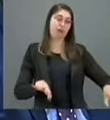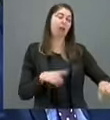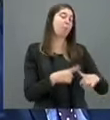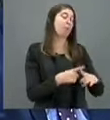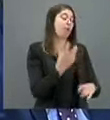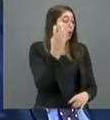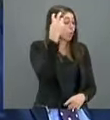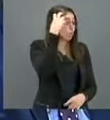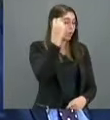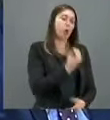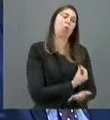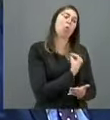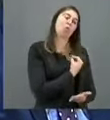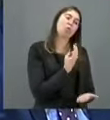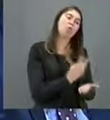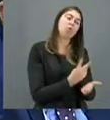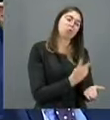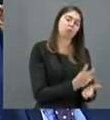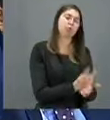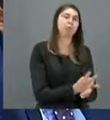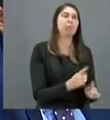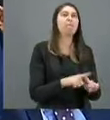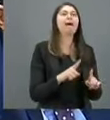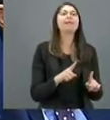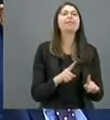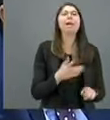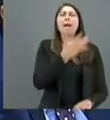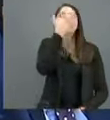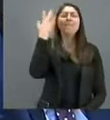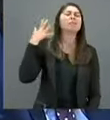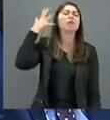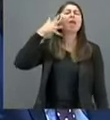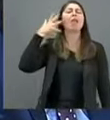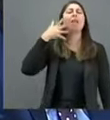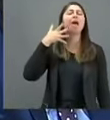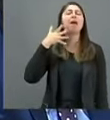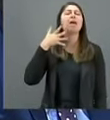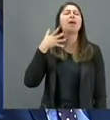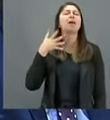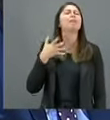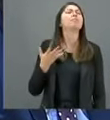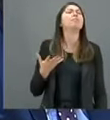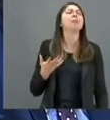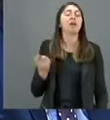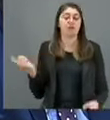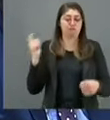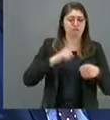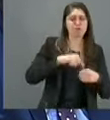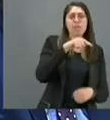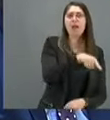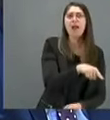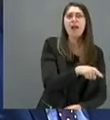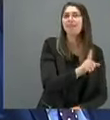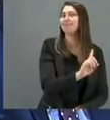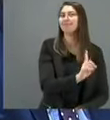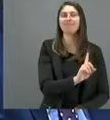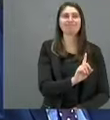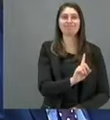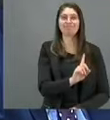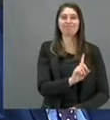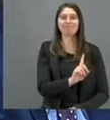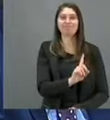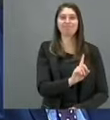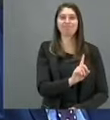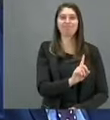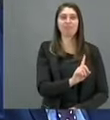cultura viva. Mas quem fala isso não volta para as cavernas. Porque é um descendente dos homens das